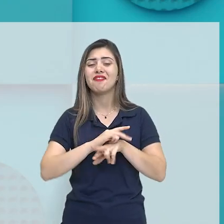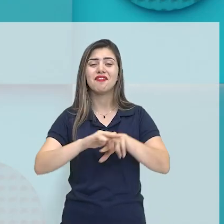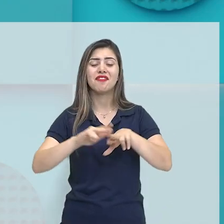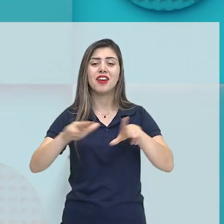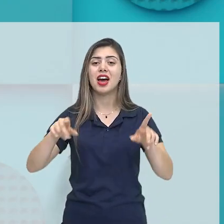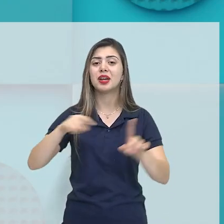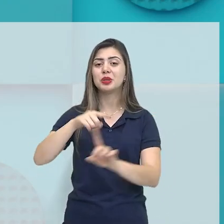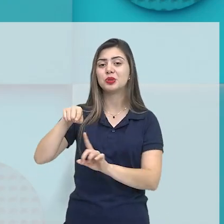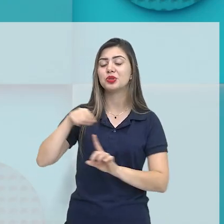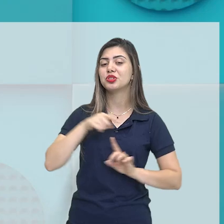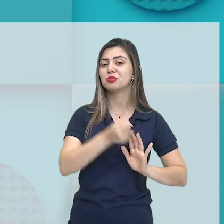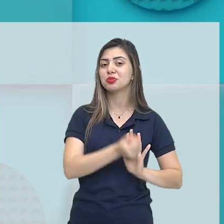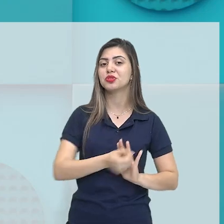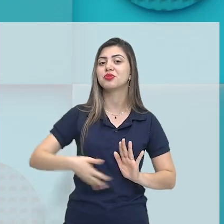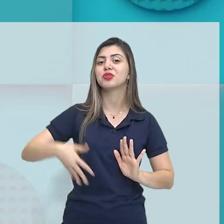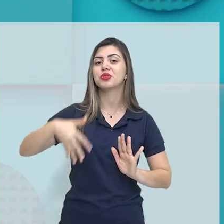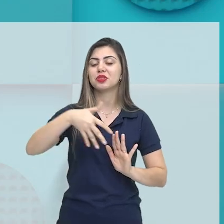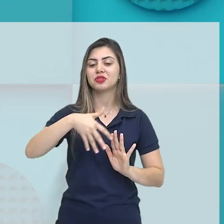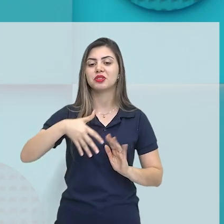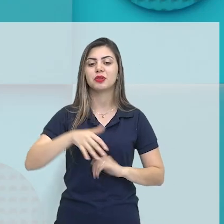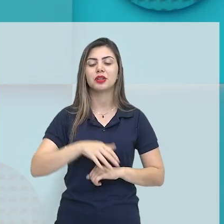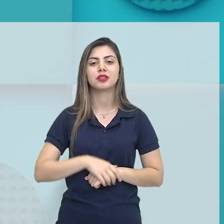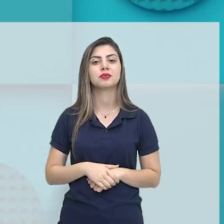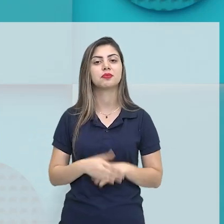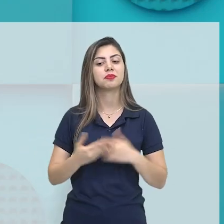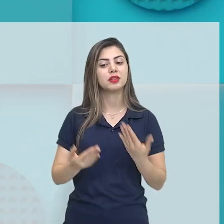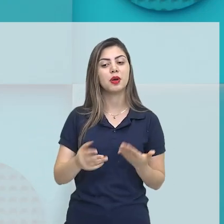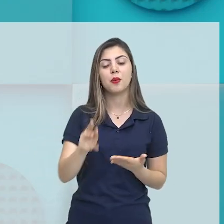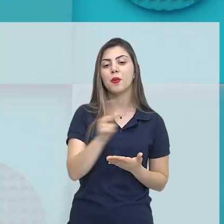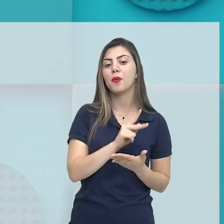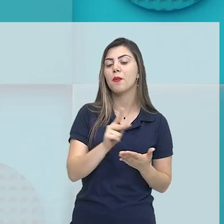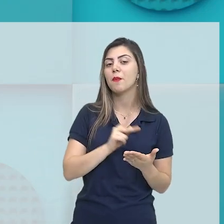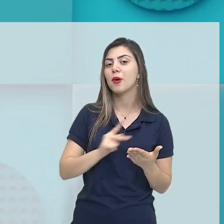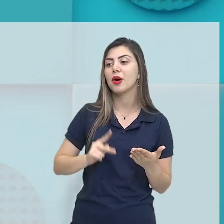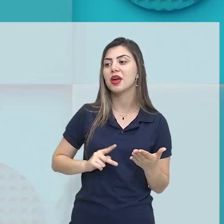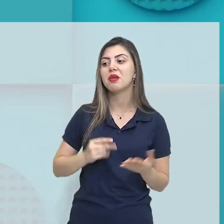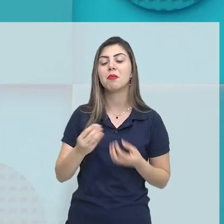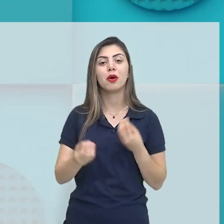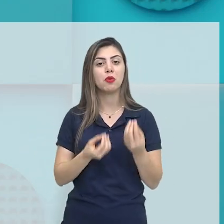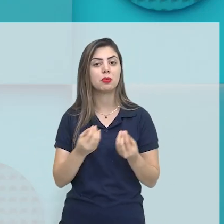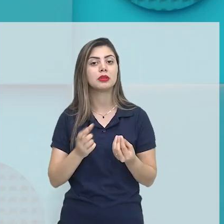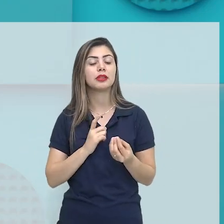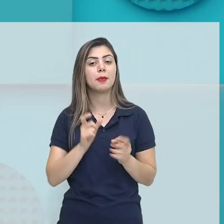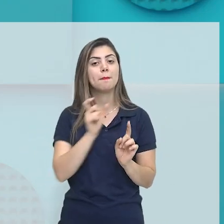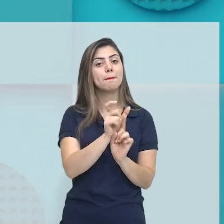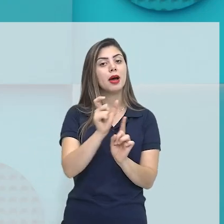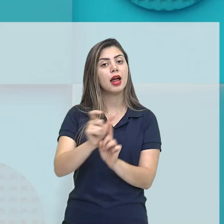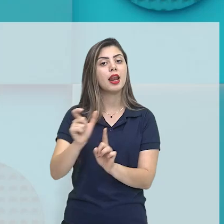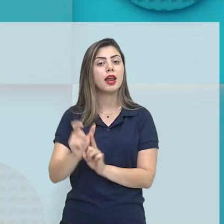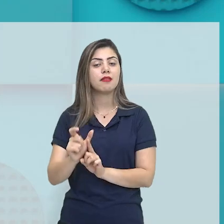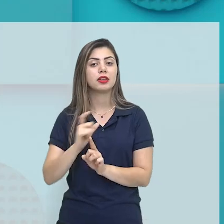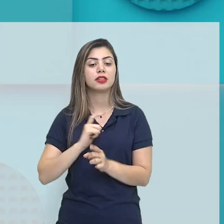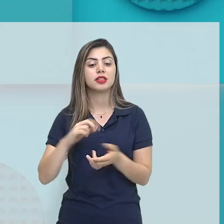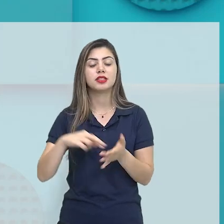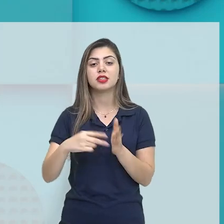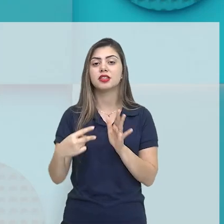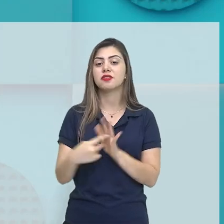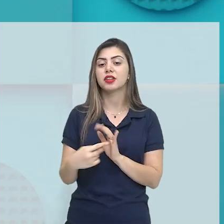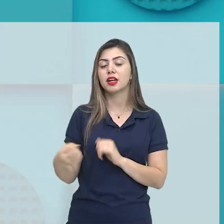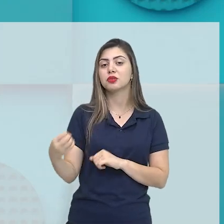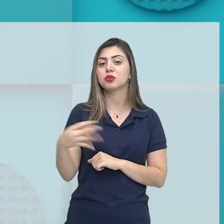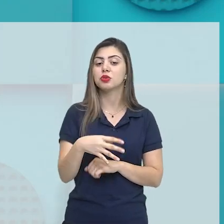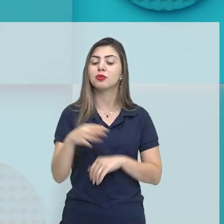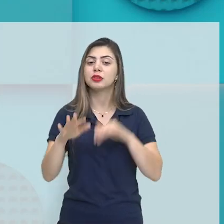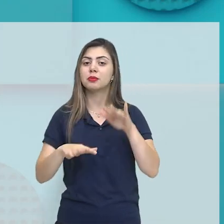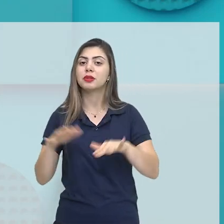tipos de figuras de linguagem. O poema, ele vai trazer palavras com novos sentidos